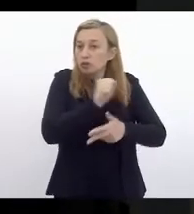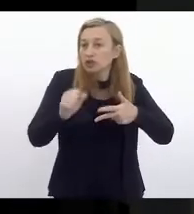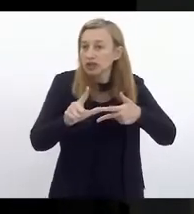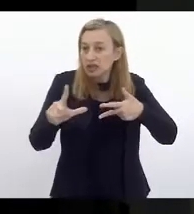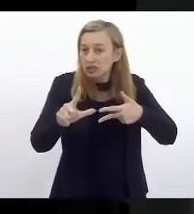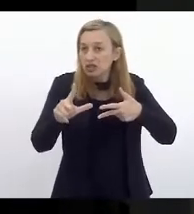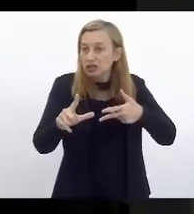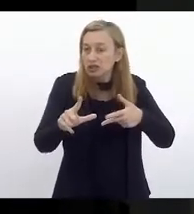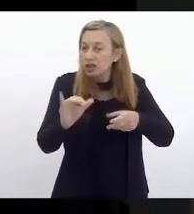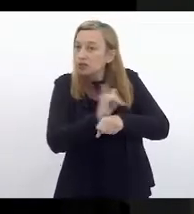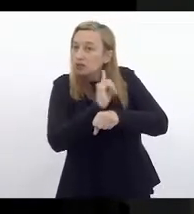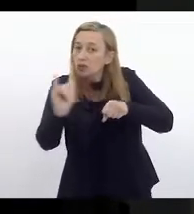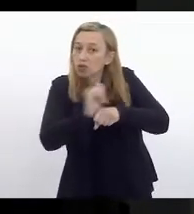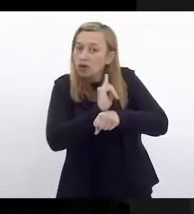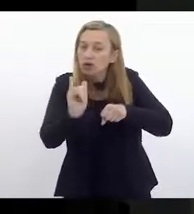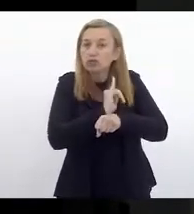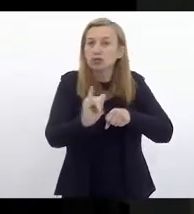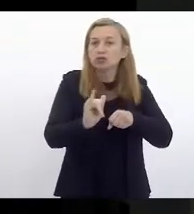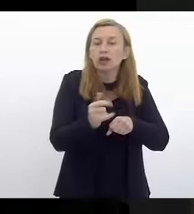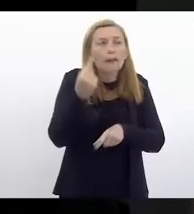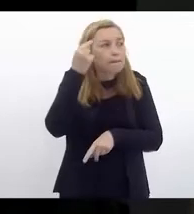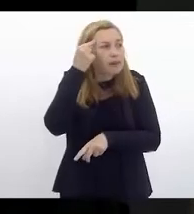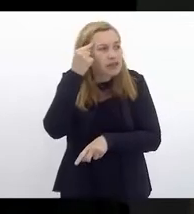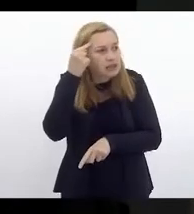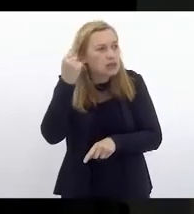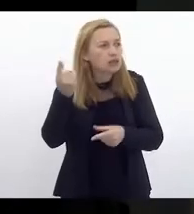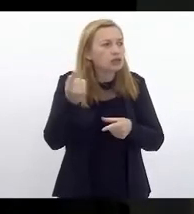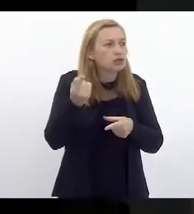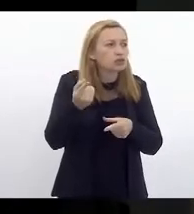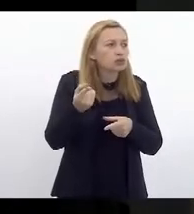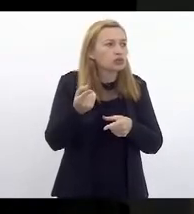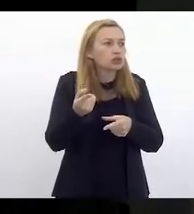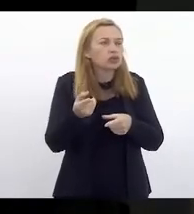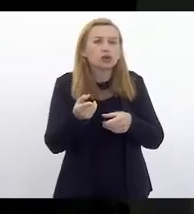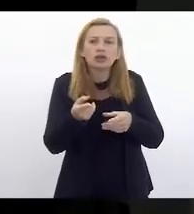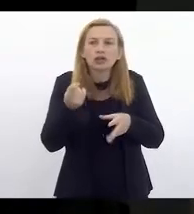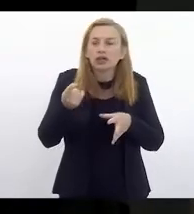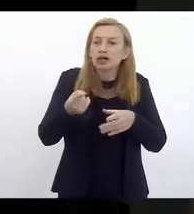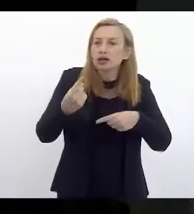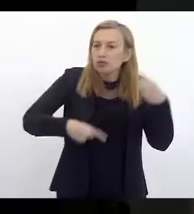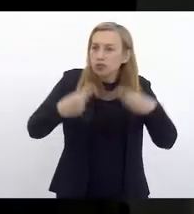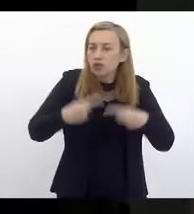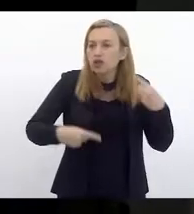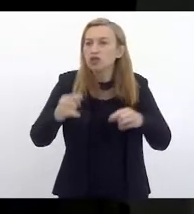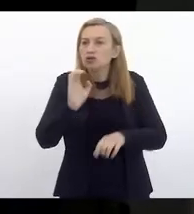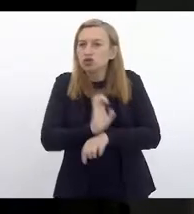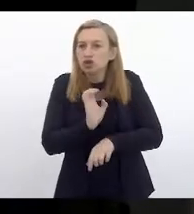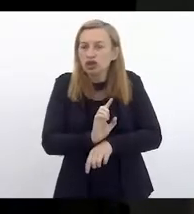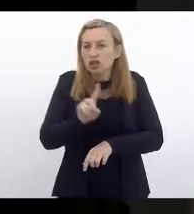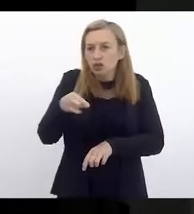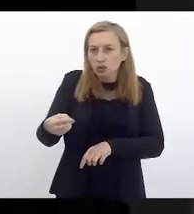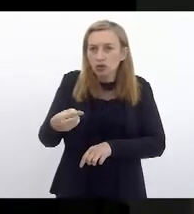um planejamento, pensando a política estratégica do Estado, de desenvolvimento, etc.